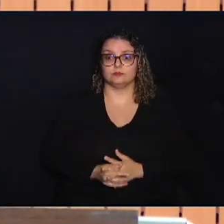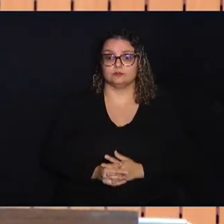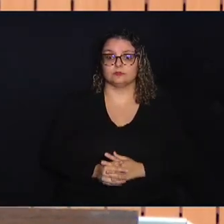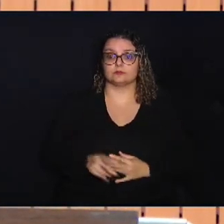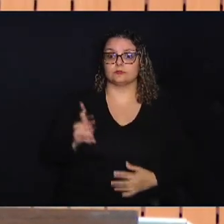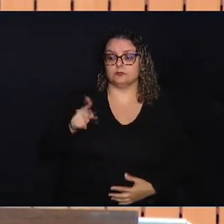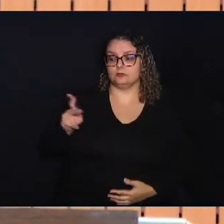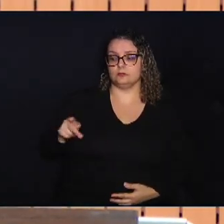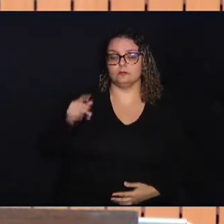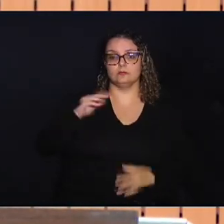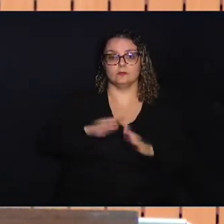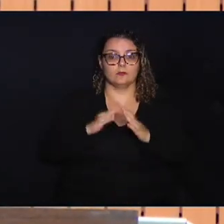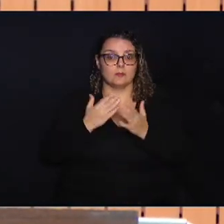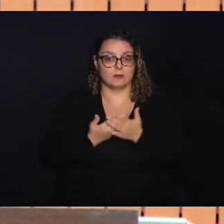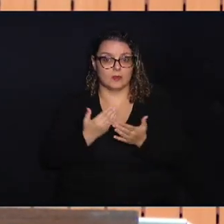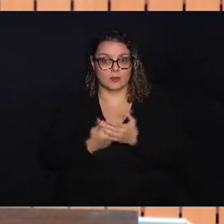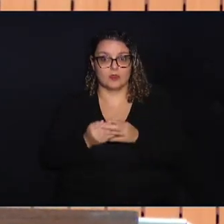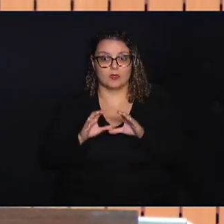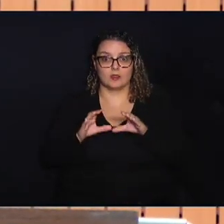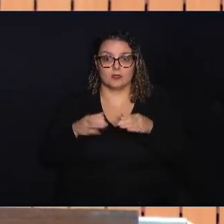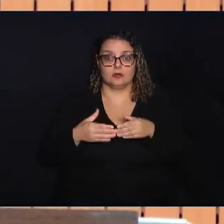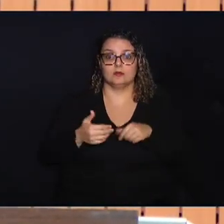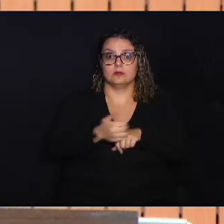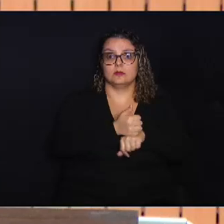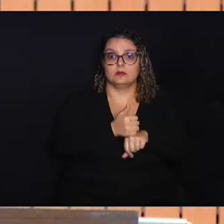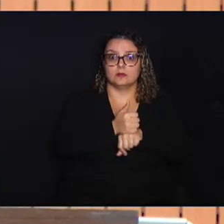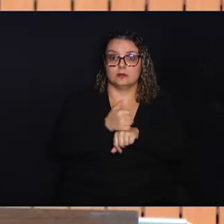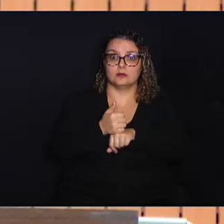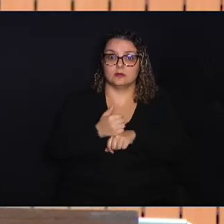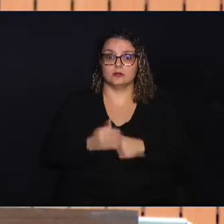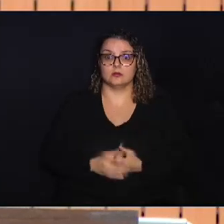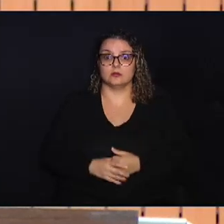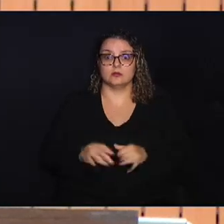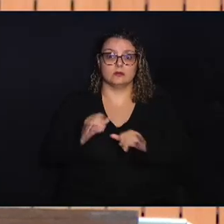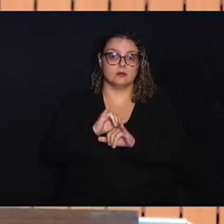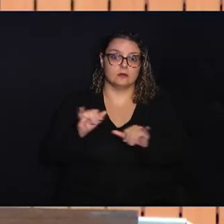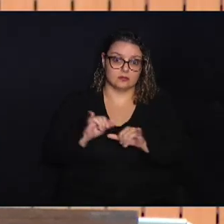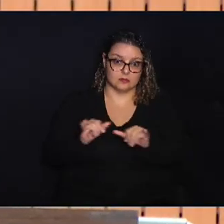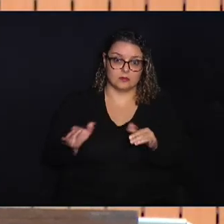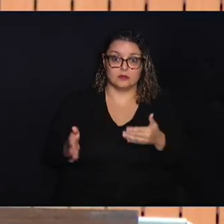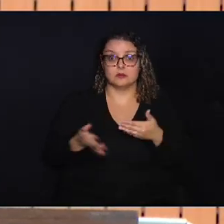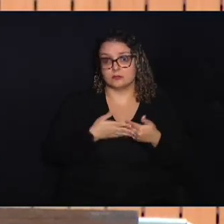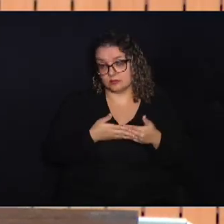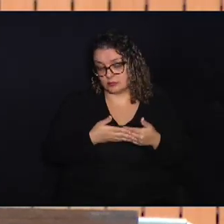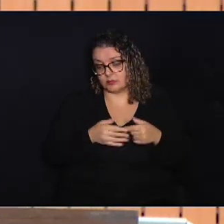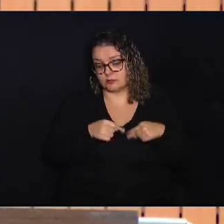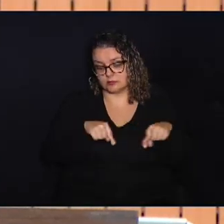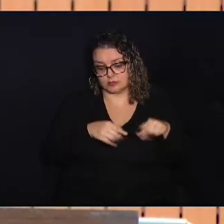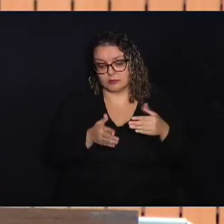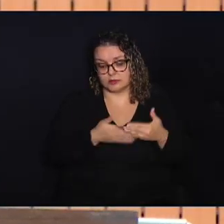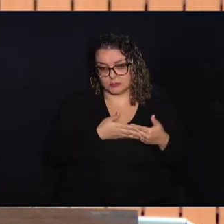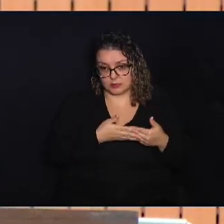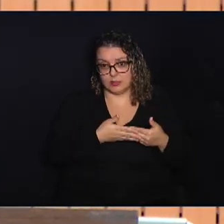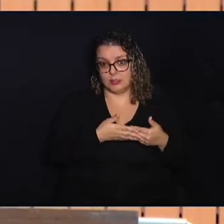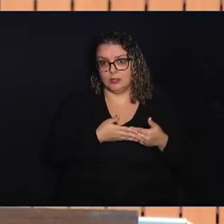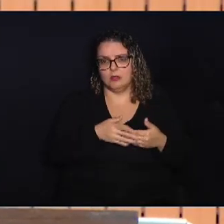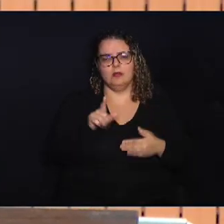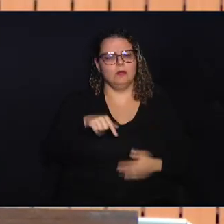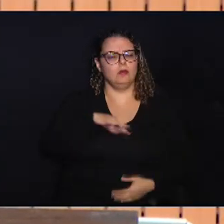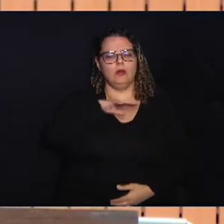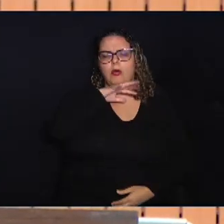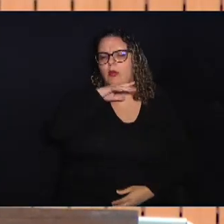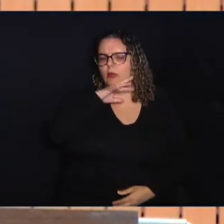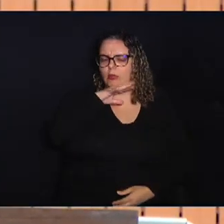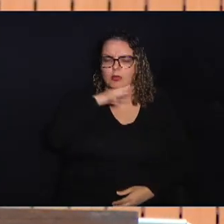a escola, a equipe de profissionais é avisada sobre esse fechamento. Então, assim, isso é muito ruim. Isso não